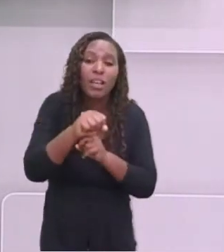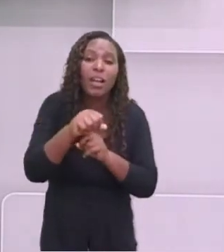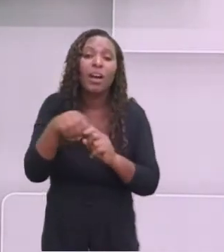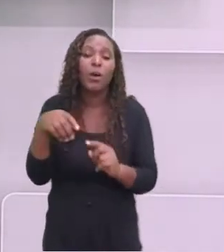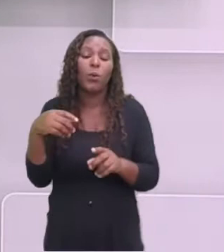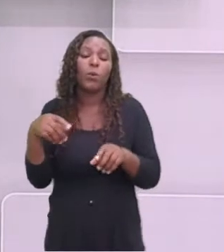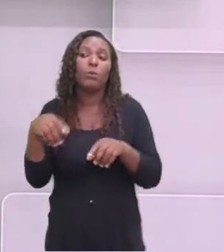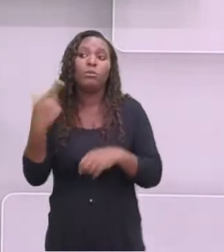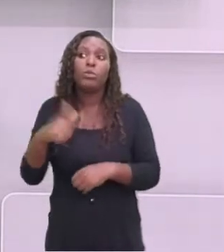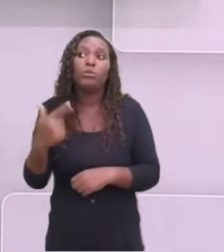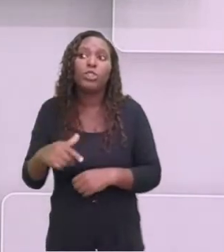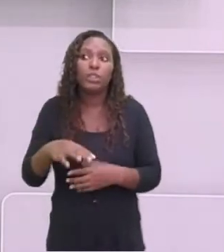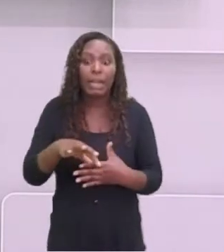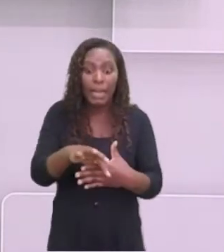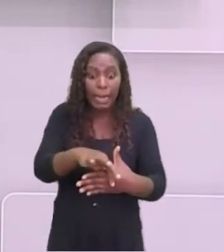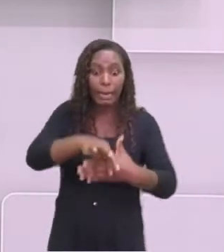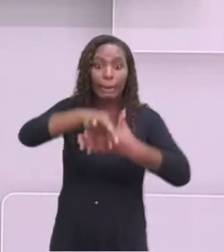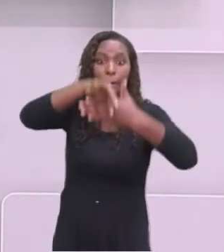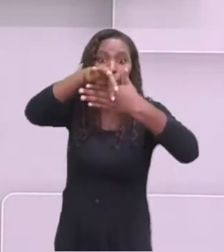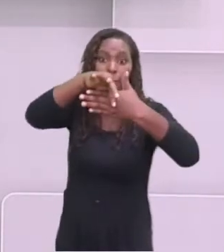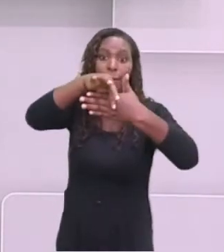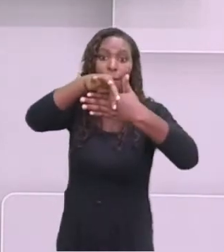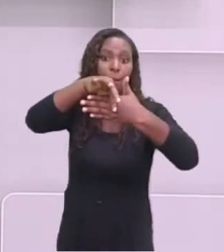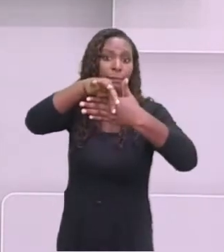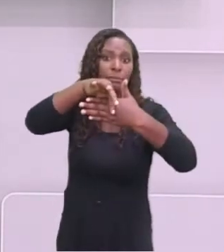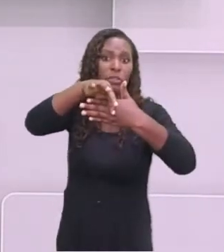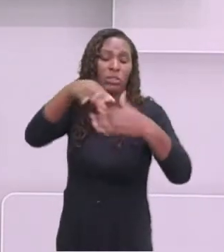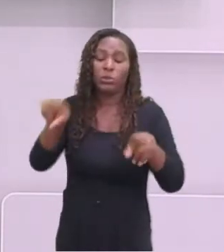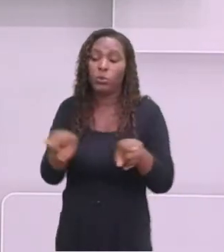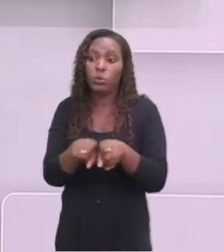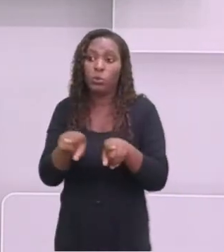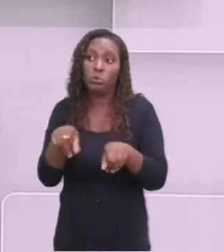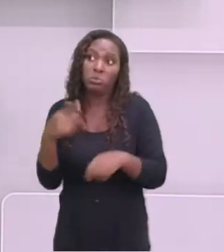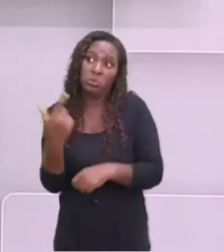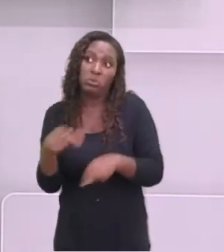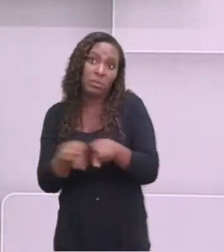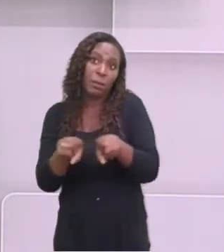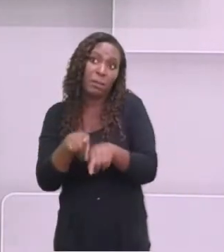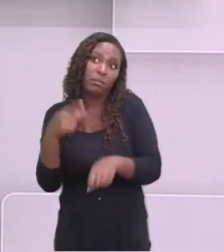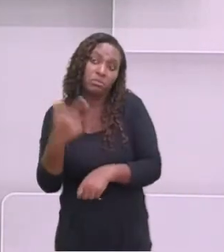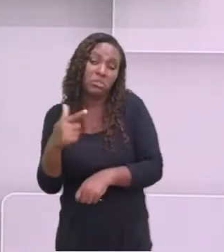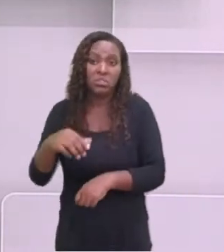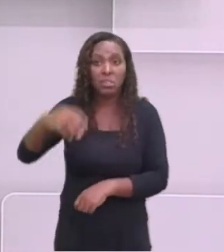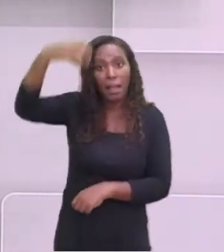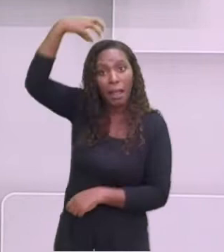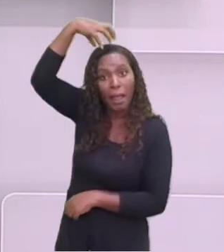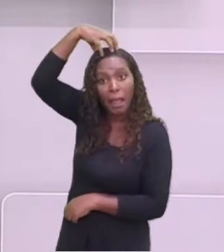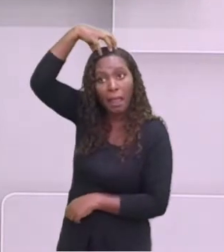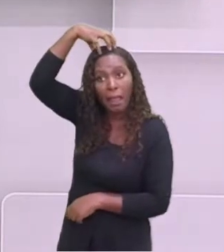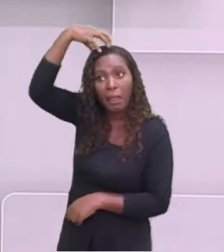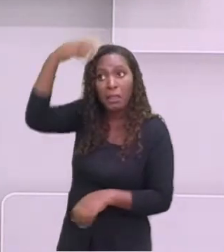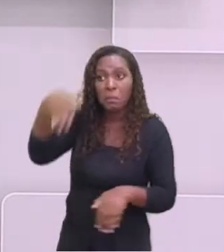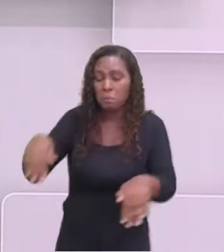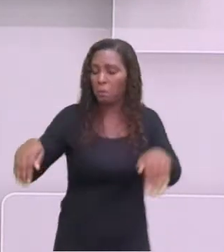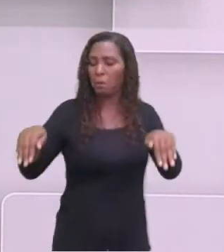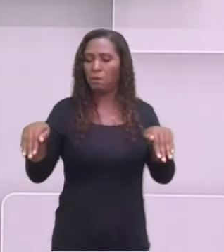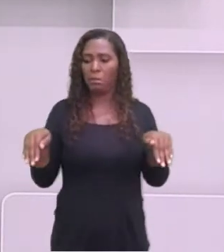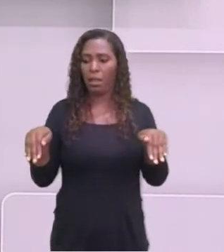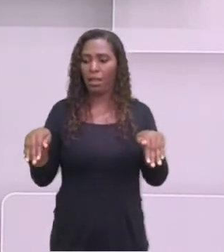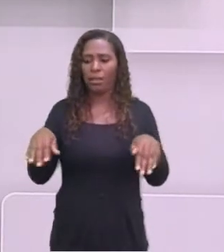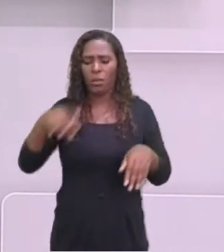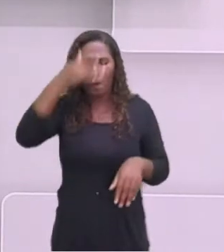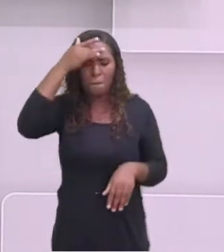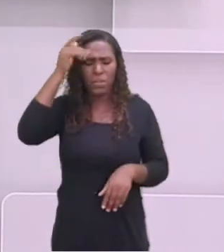um poder centralizado, exercido por um rei ou alguém com o poder de dar ordens aos